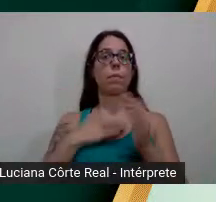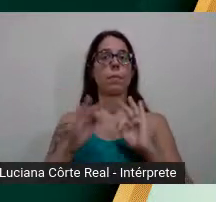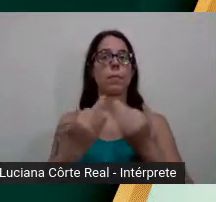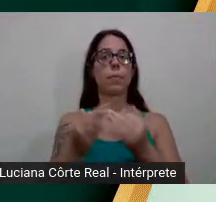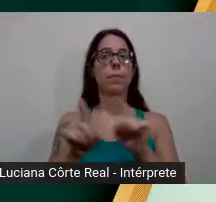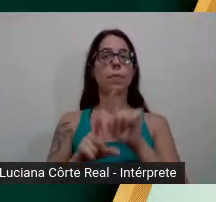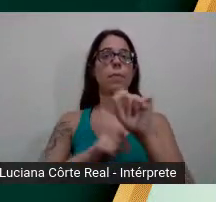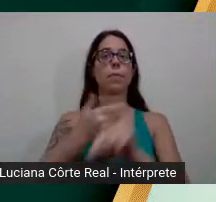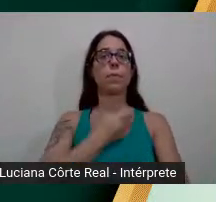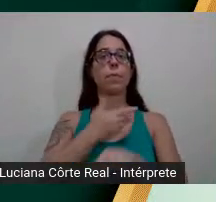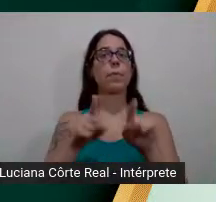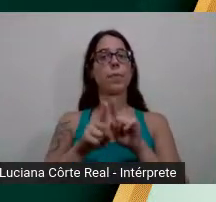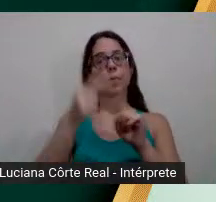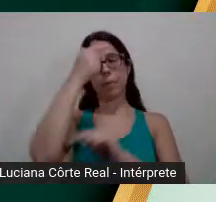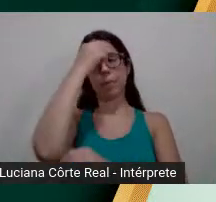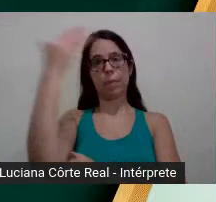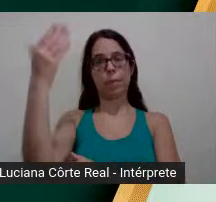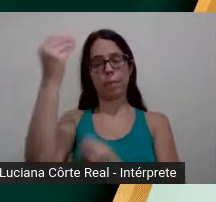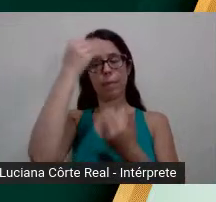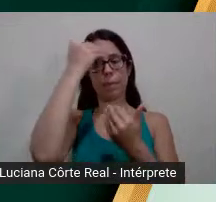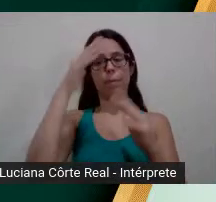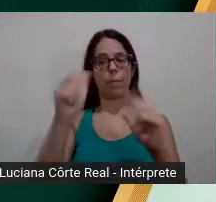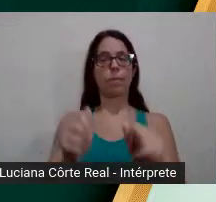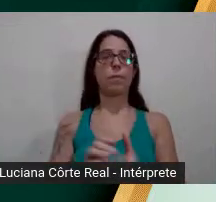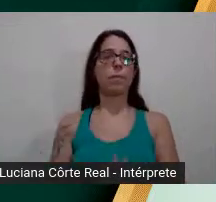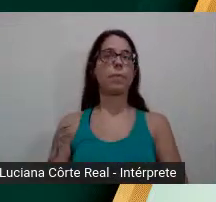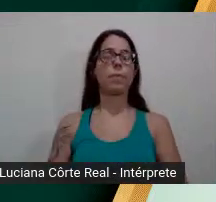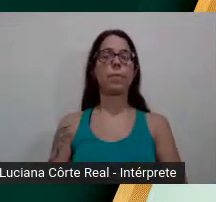Universidade Federal do Pampa. Muito obrigada.